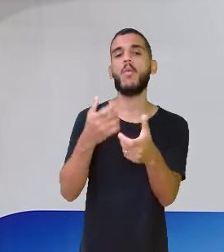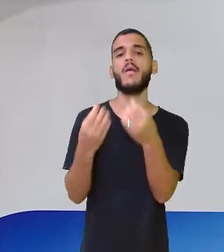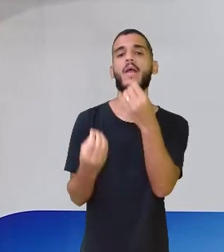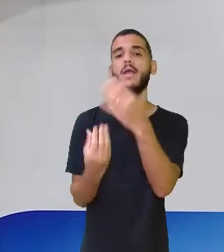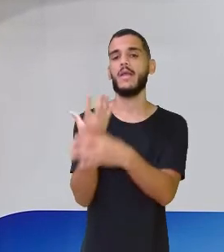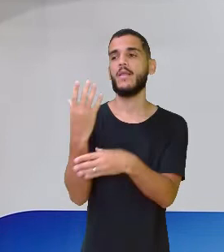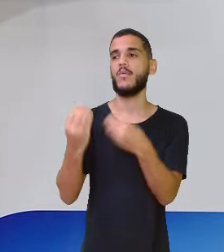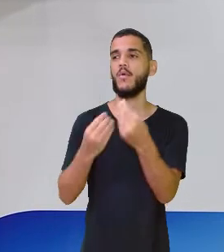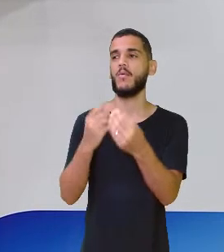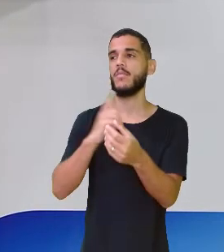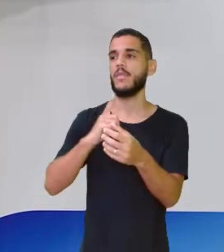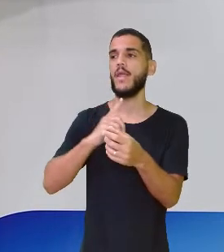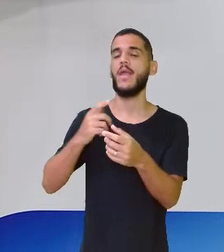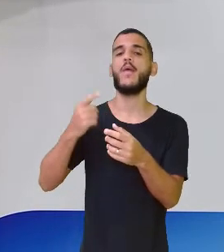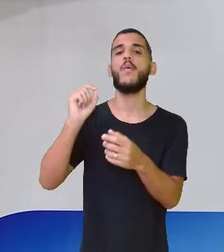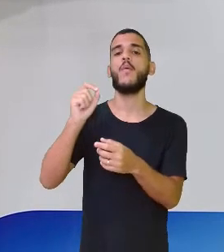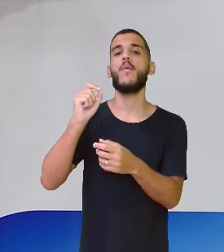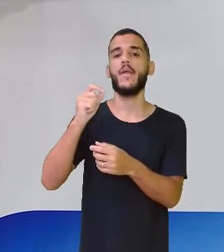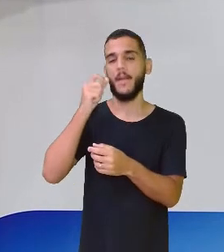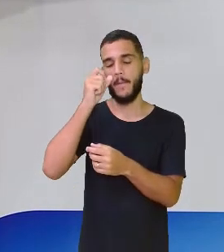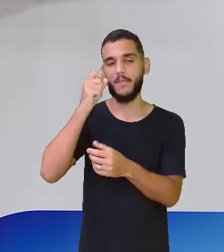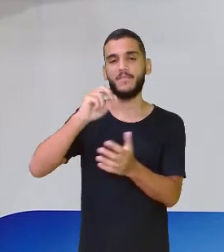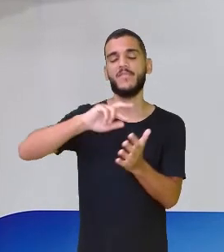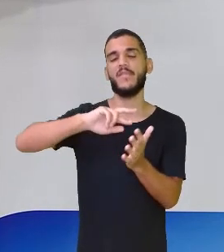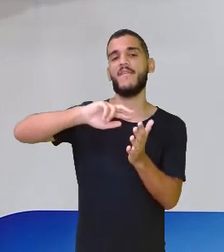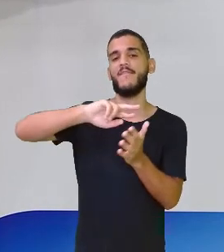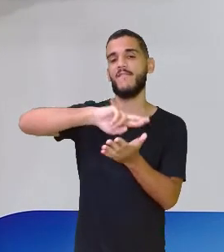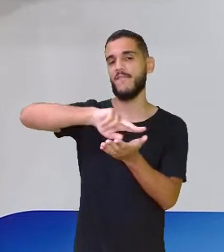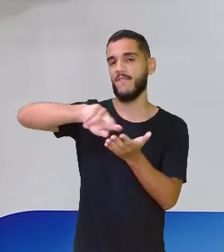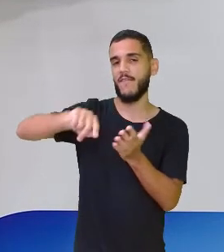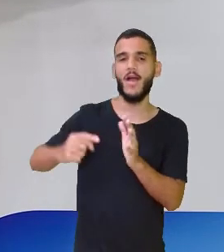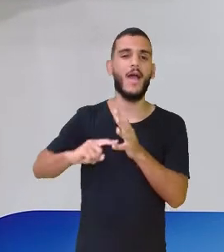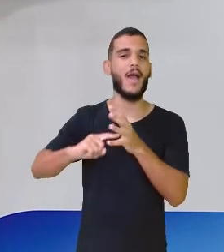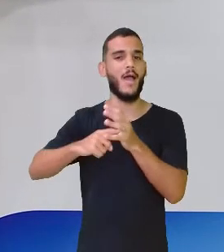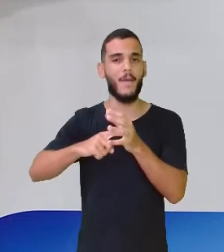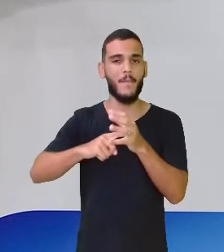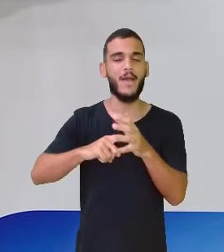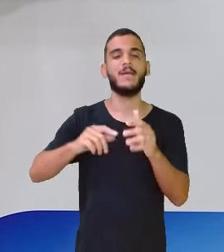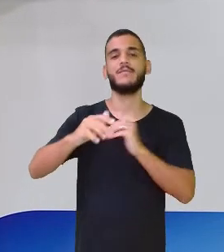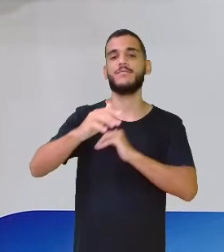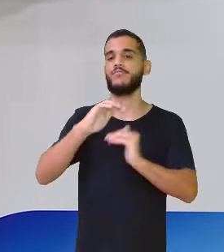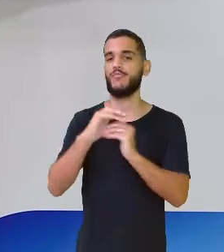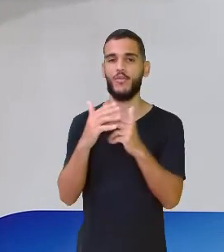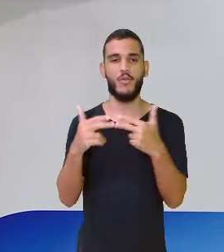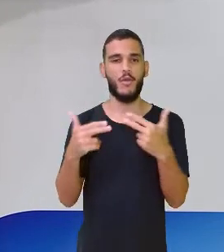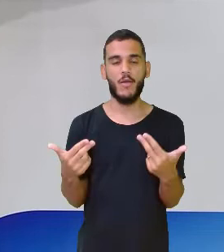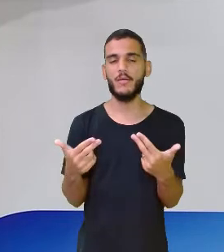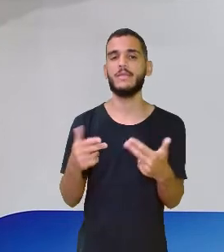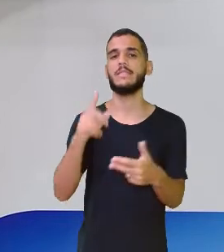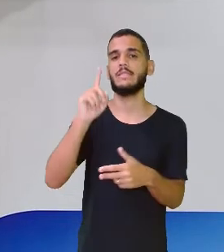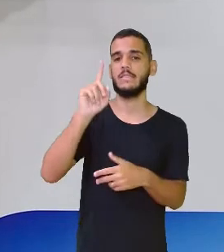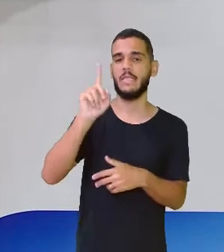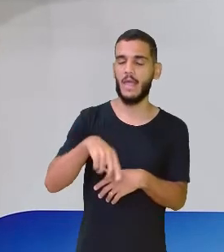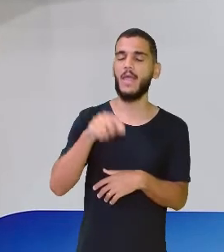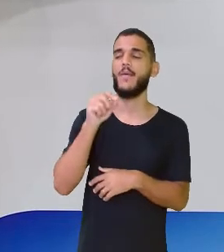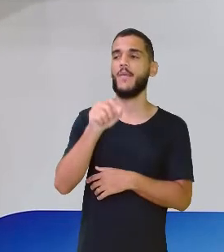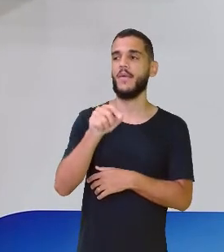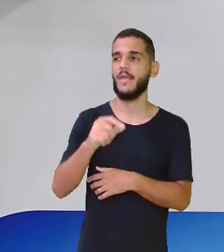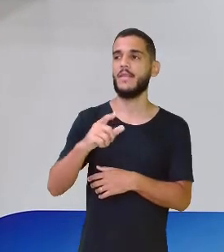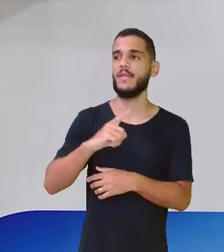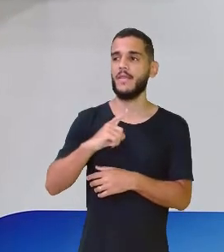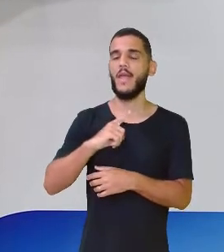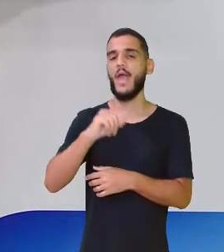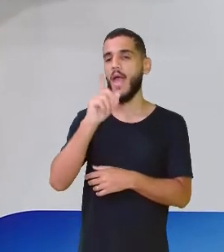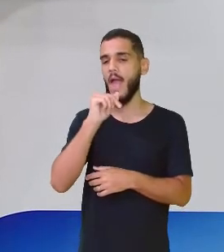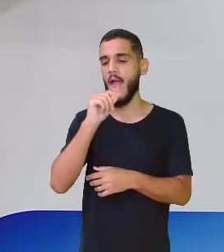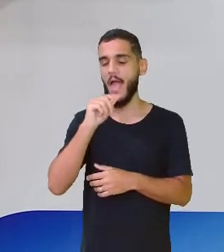uma máquina aqui, ó, cavada aqui, ó, dentro do chão. Ah, professor, e ela não andava? Não andava. Passava água por aqui, girava